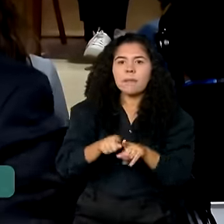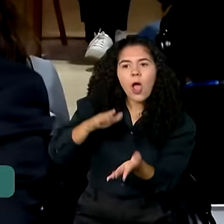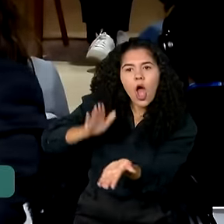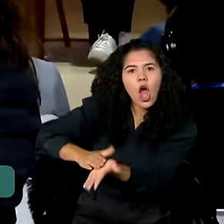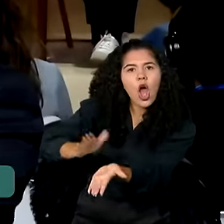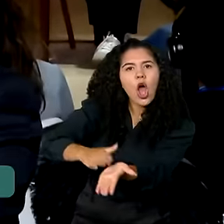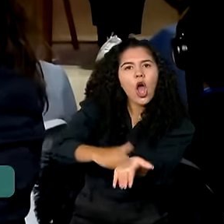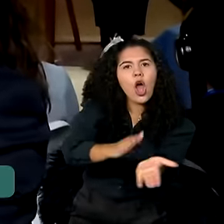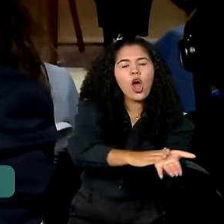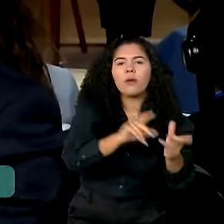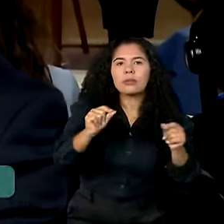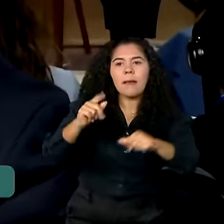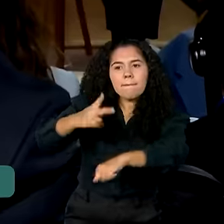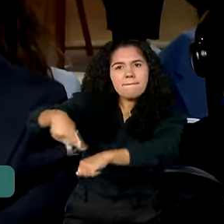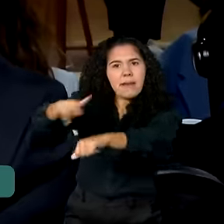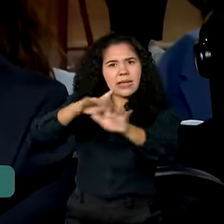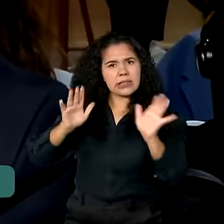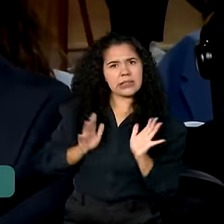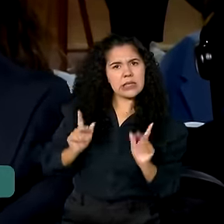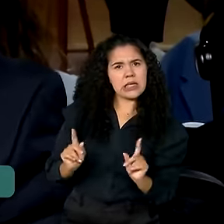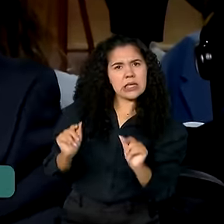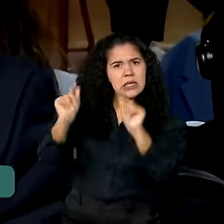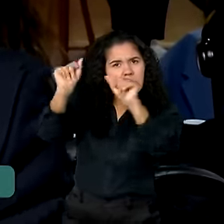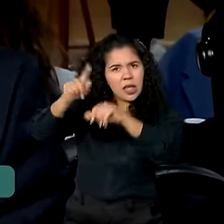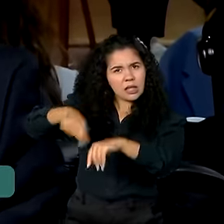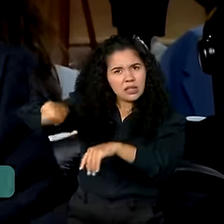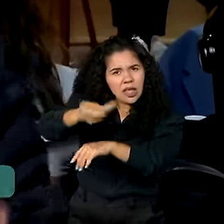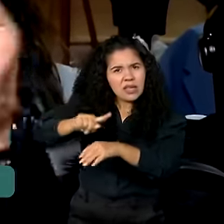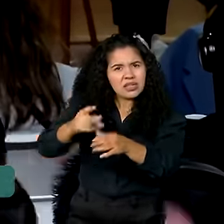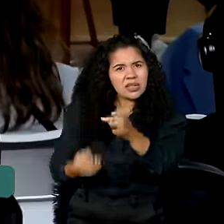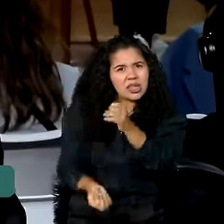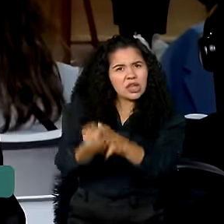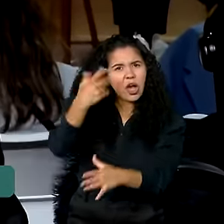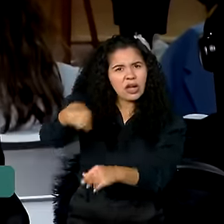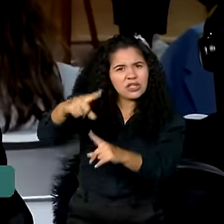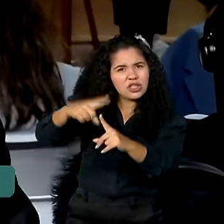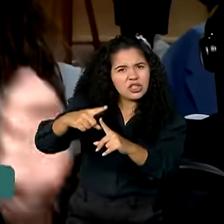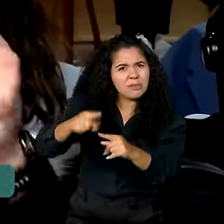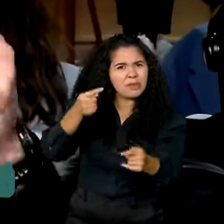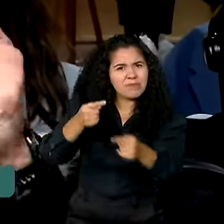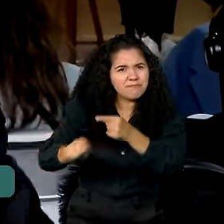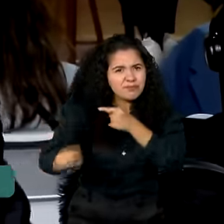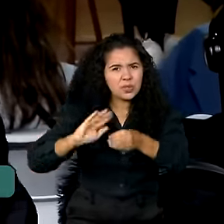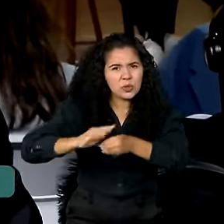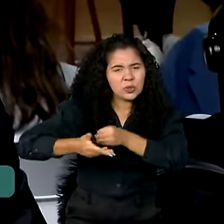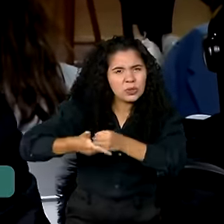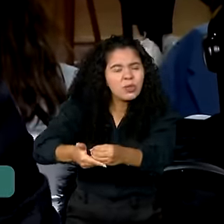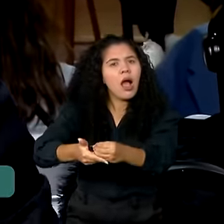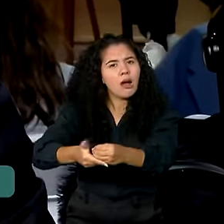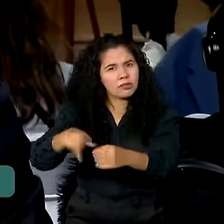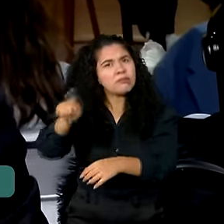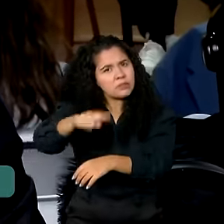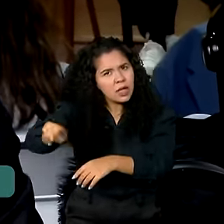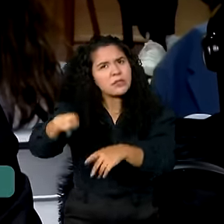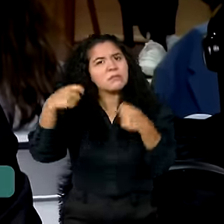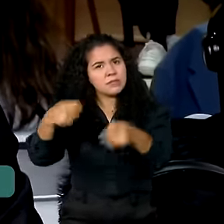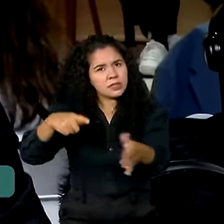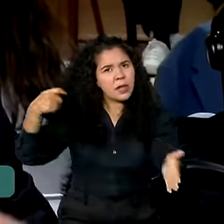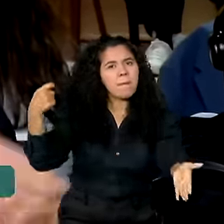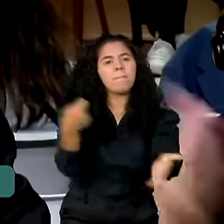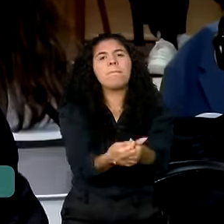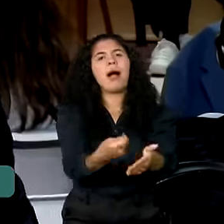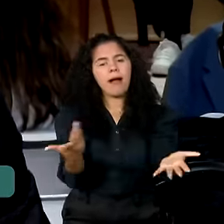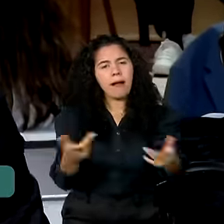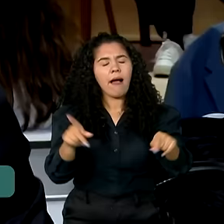os países ricos, que criaram esse modelo insustentável, financiem, né, paguem aquilo que eles queriam pagar,